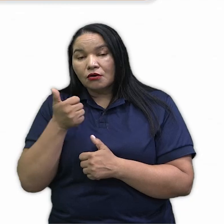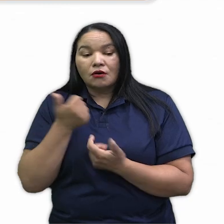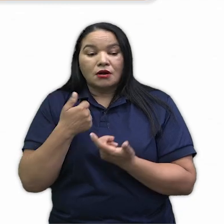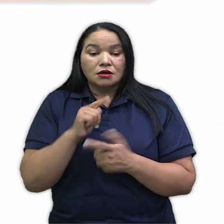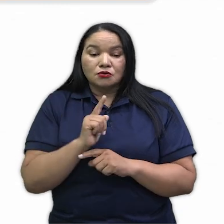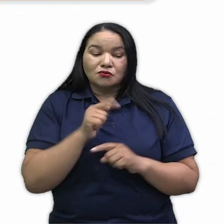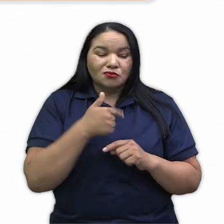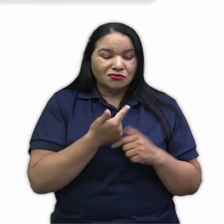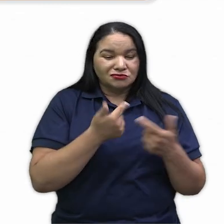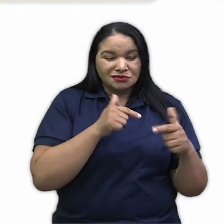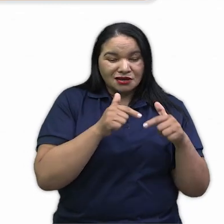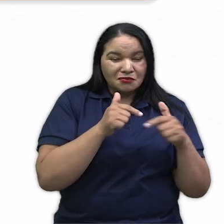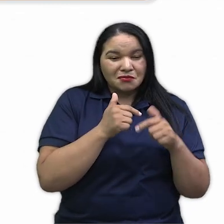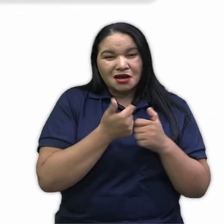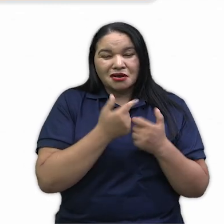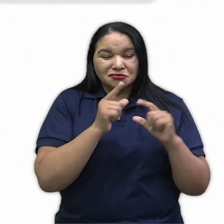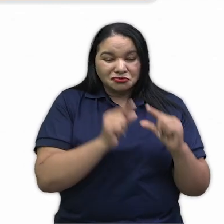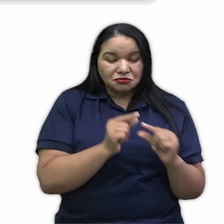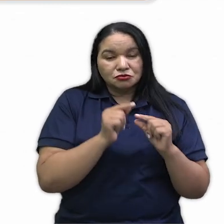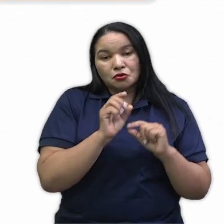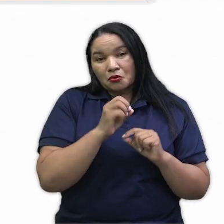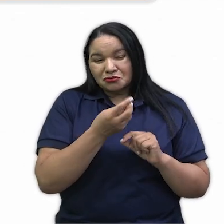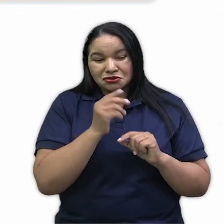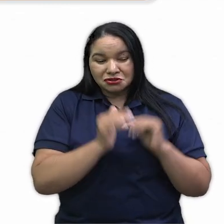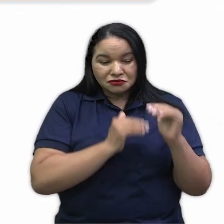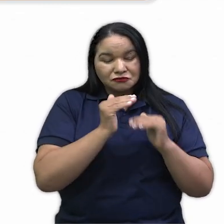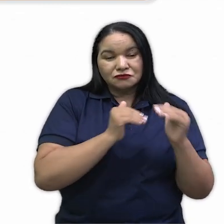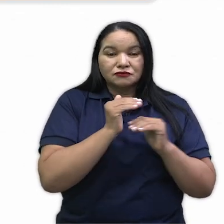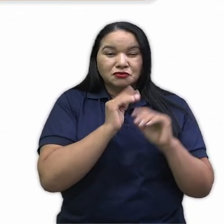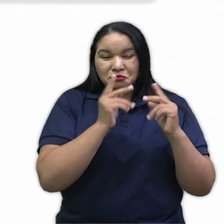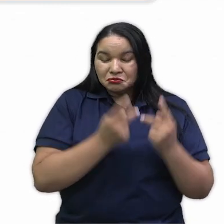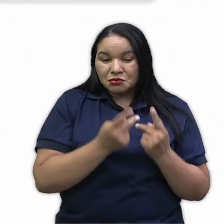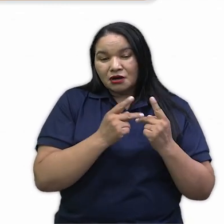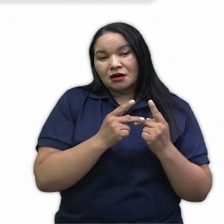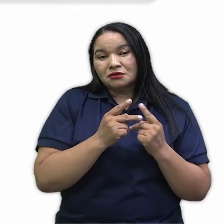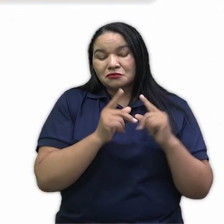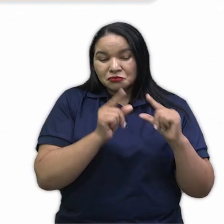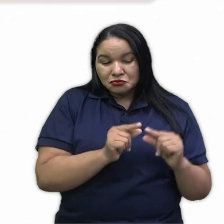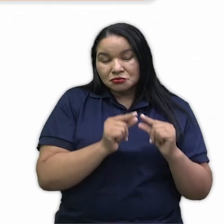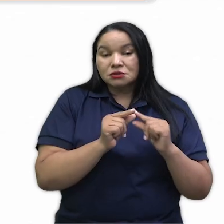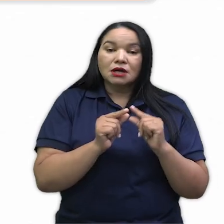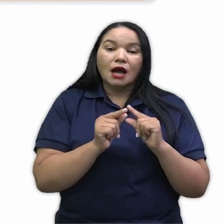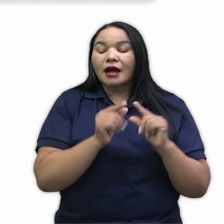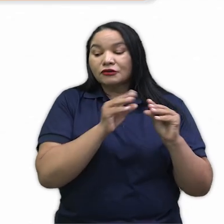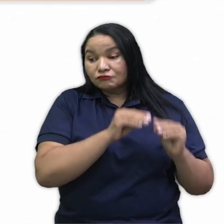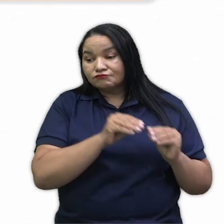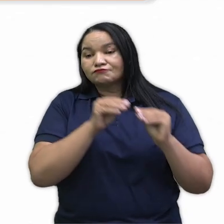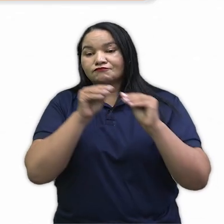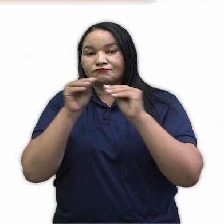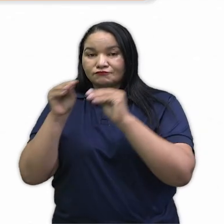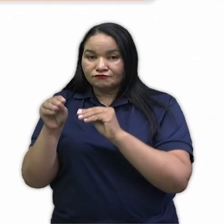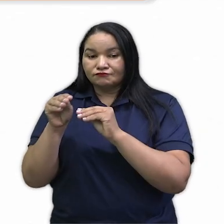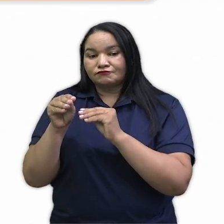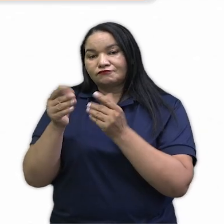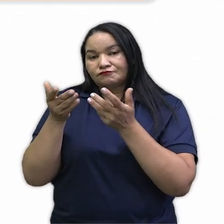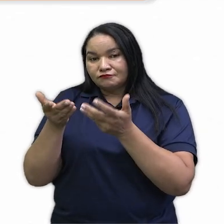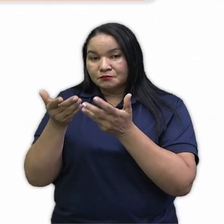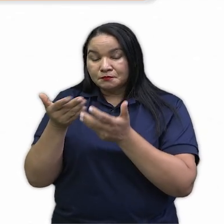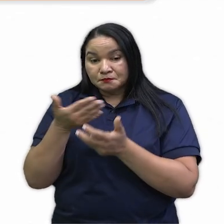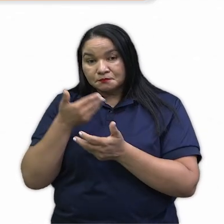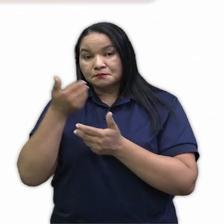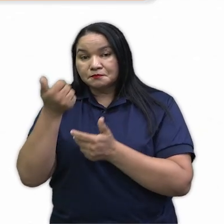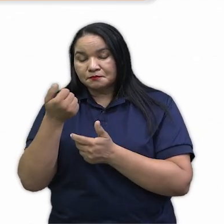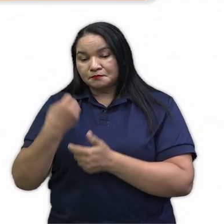de origem, não tem mais perspectiva, né, de se desenvolver mais como ser humano, ele acaba indo para outros lugares que possam